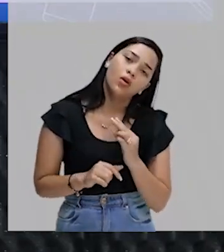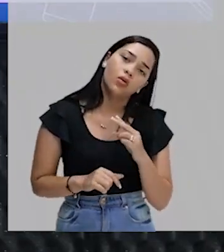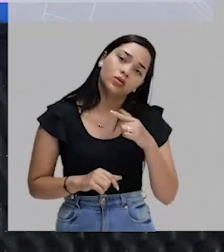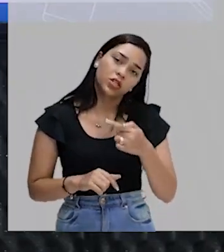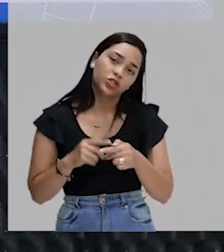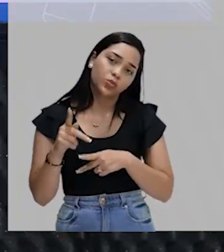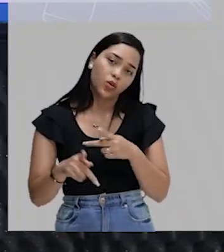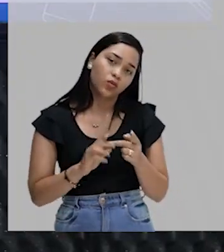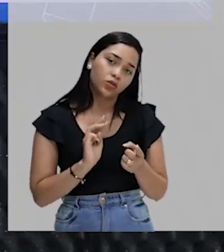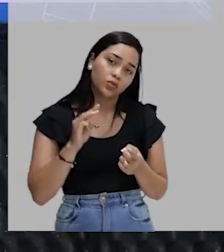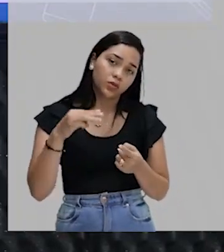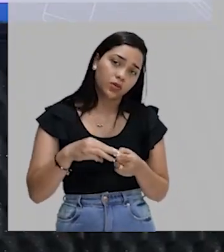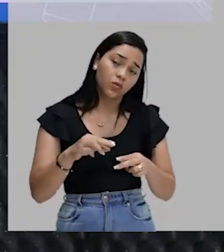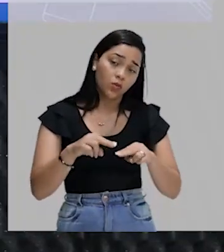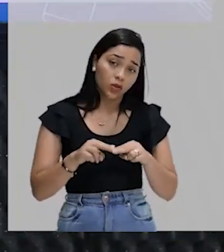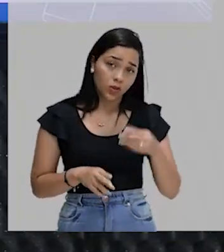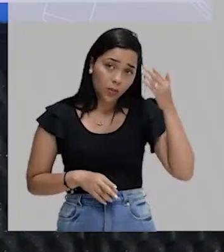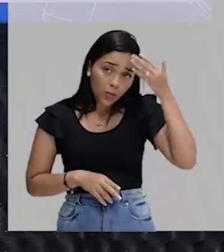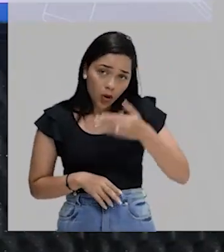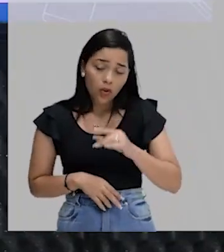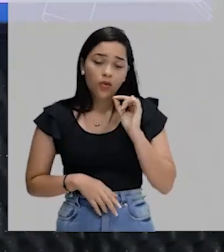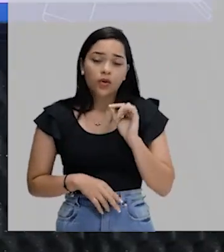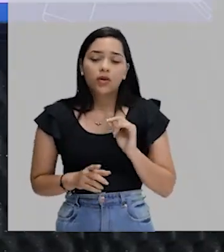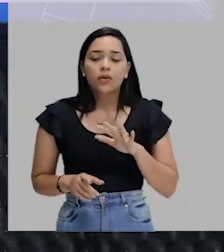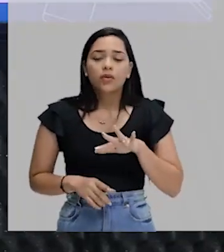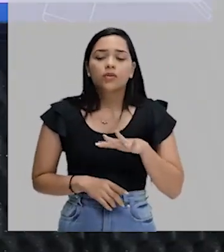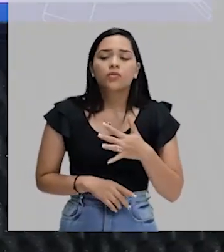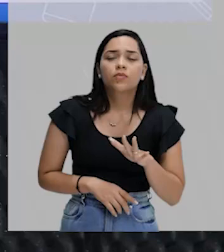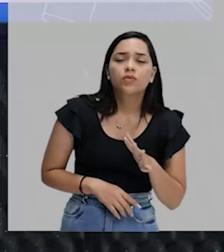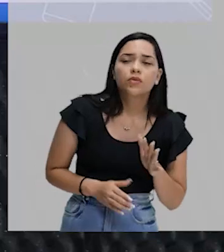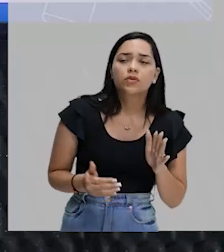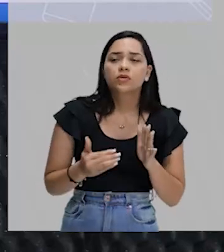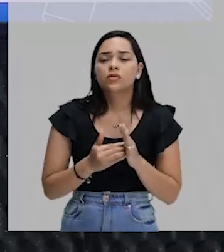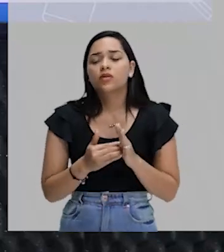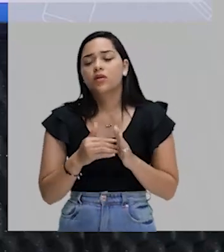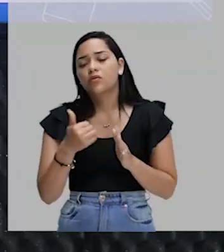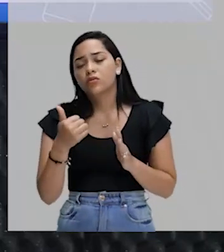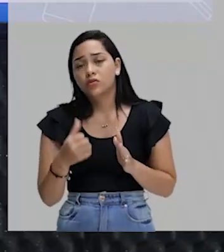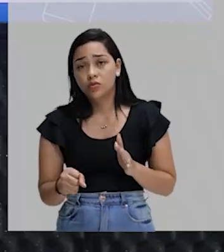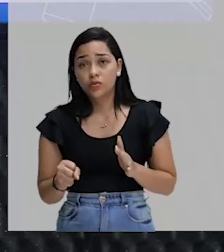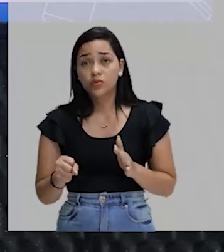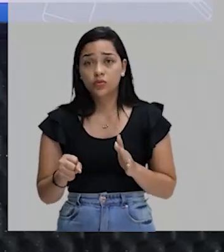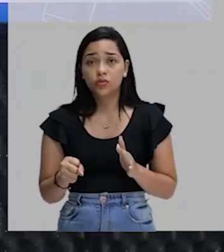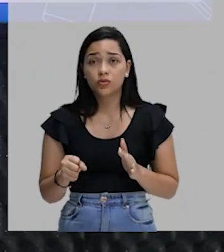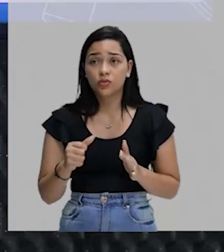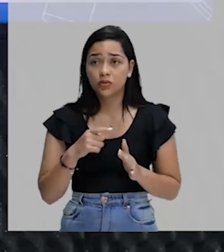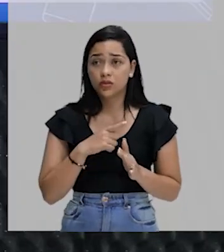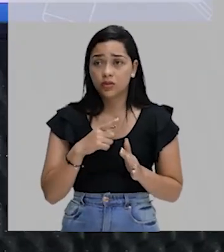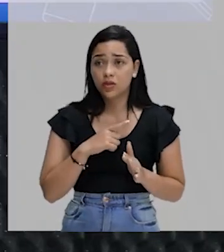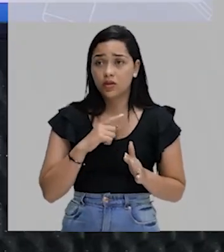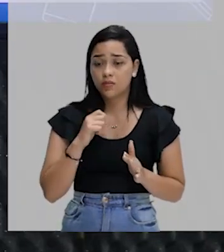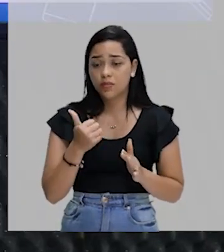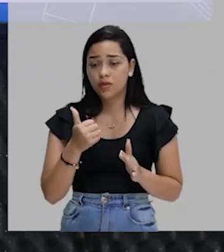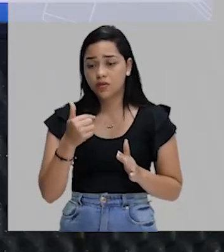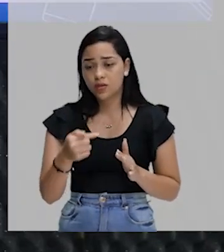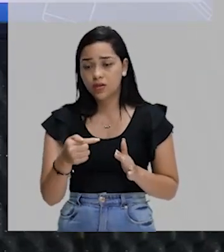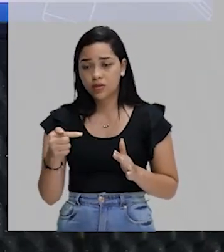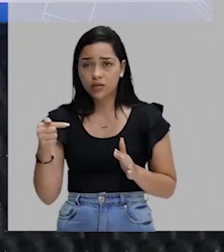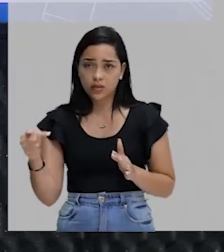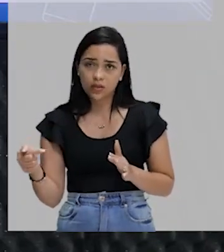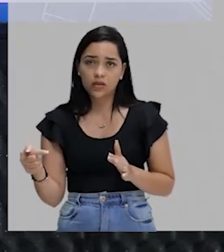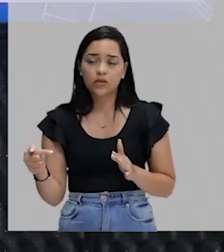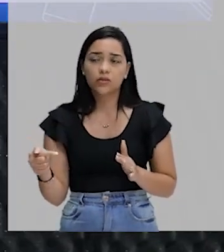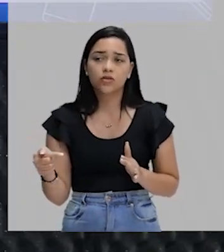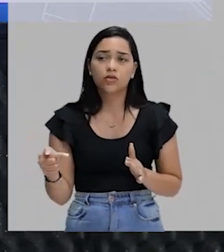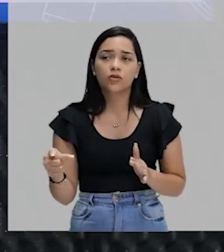Povos das Missões. Portanto, prova que, por volta ali já do final do século XVIII, por volta de